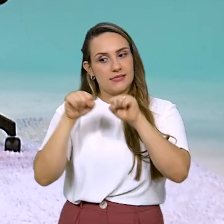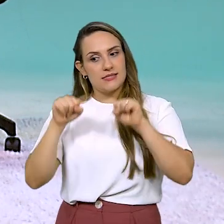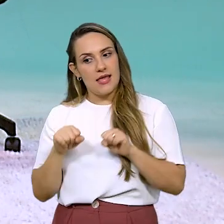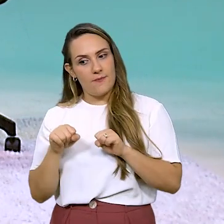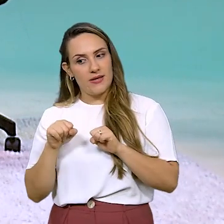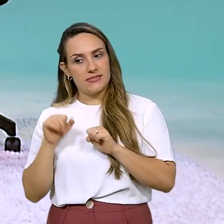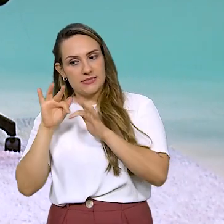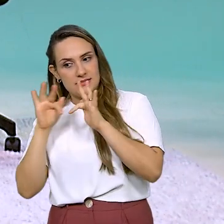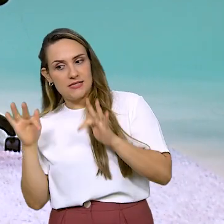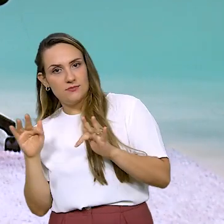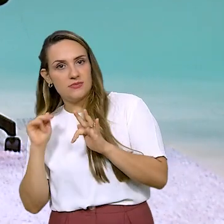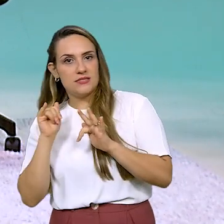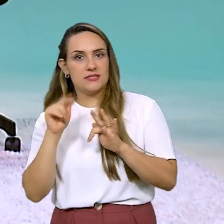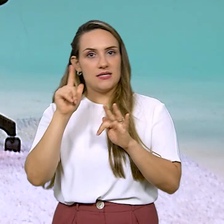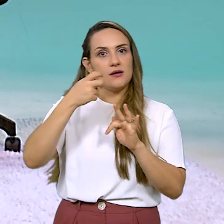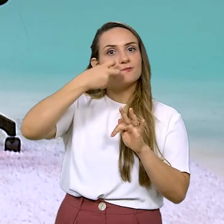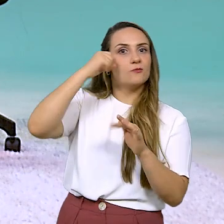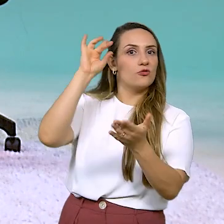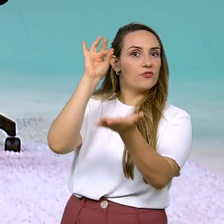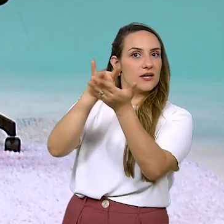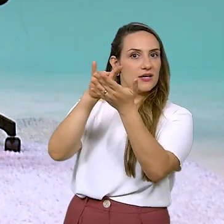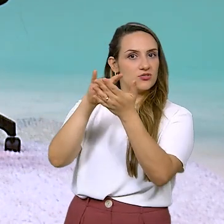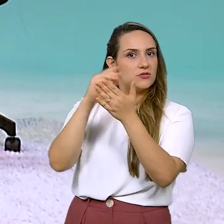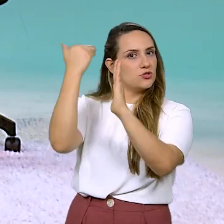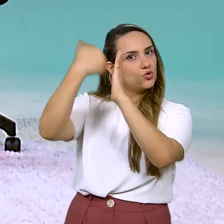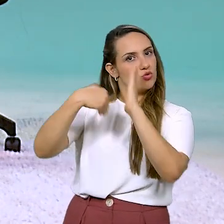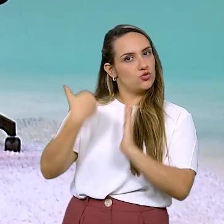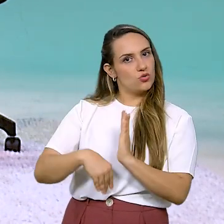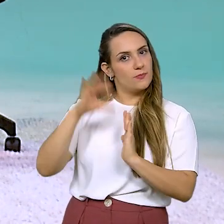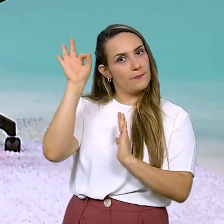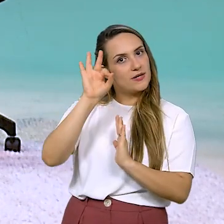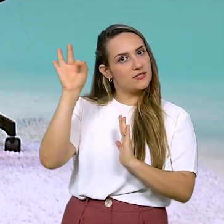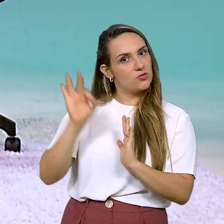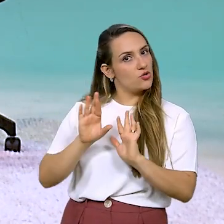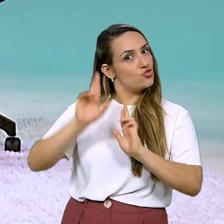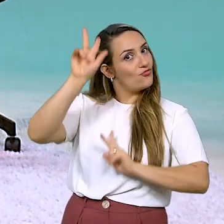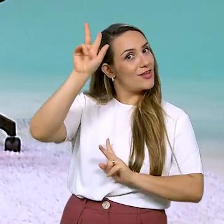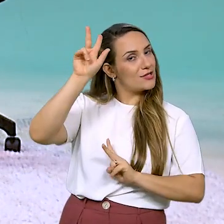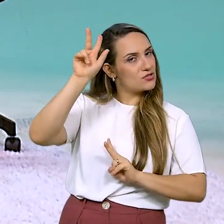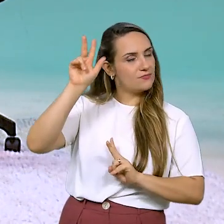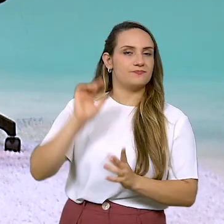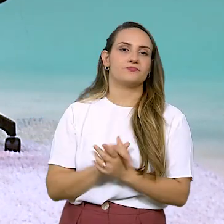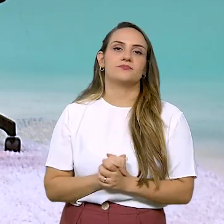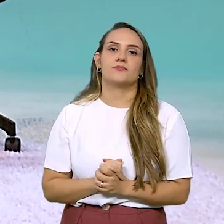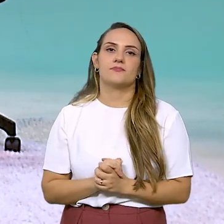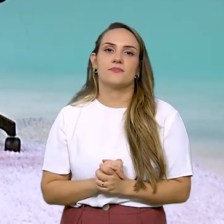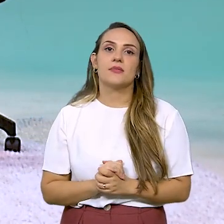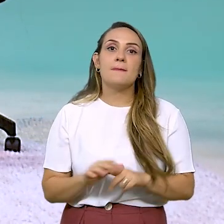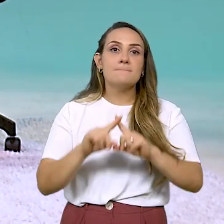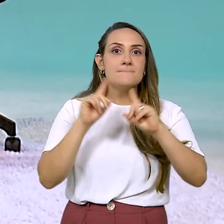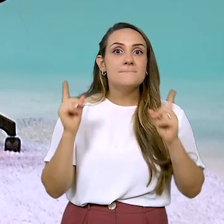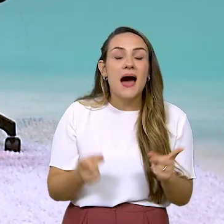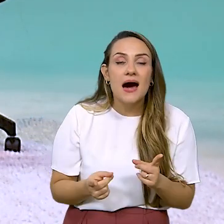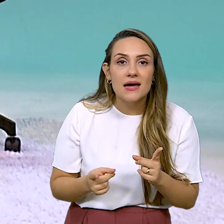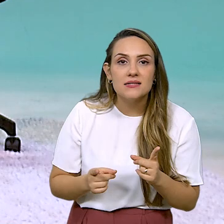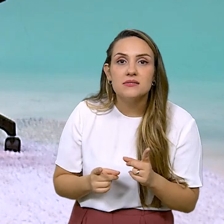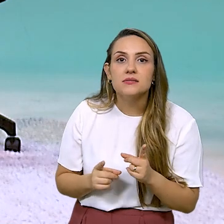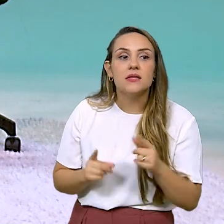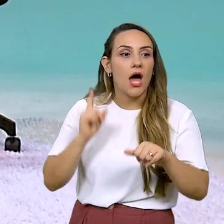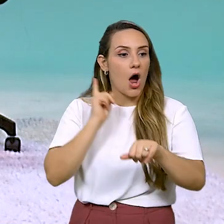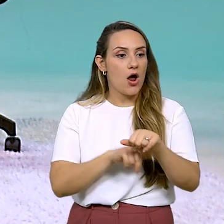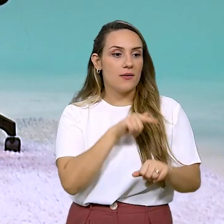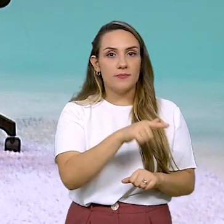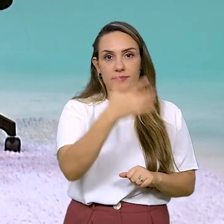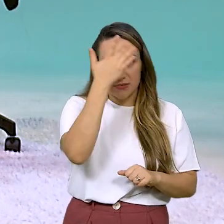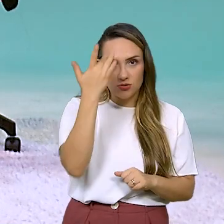que, quando a gente vai entrar com uma ação, com um pedido judicial, por exemplo, nós temos que estar ciente